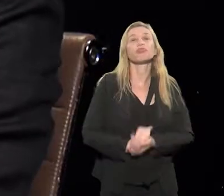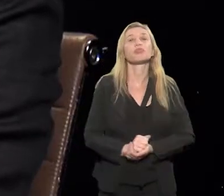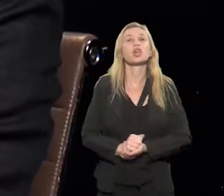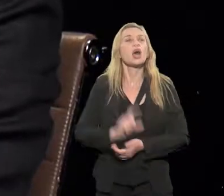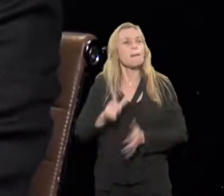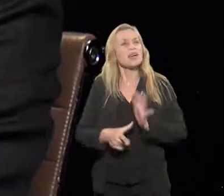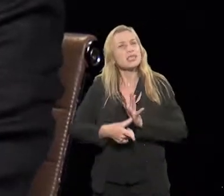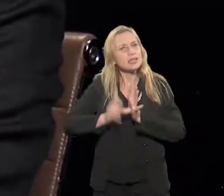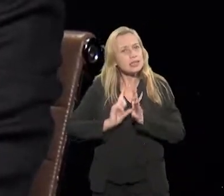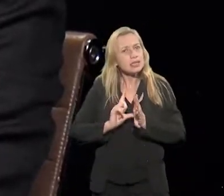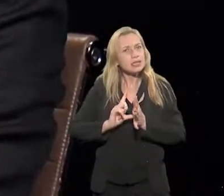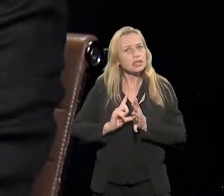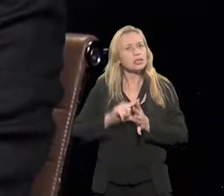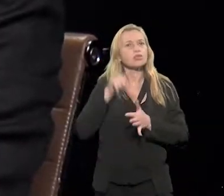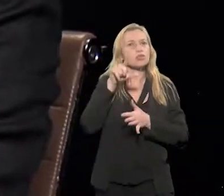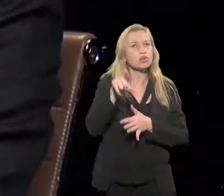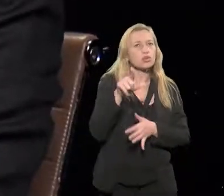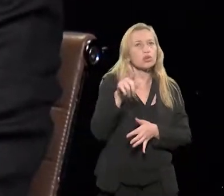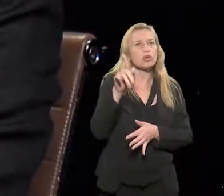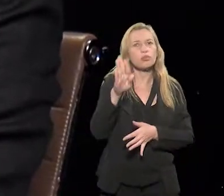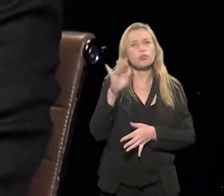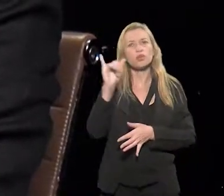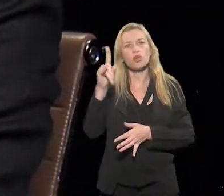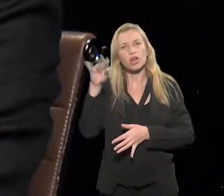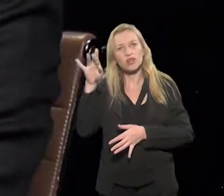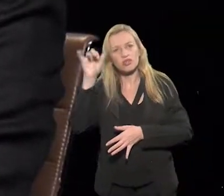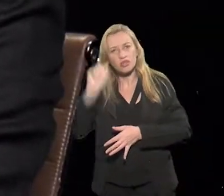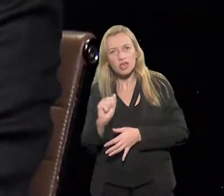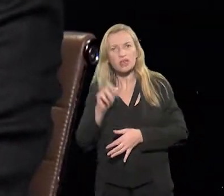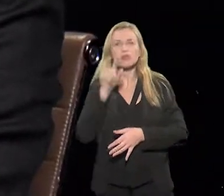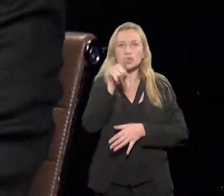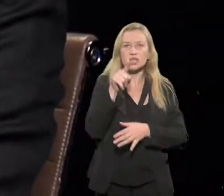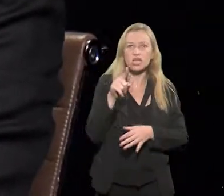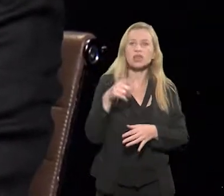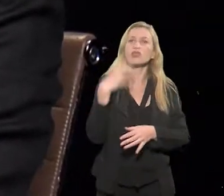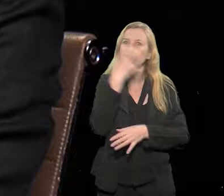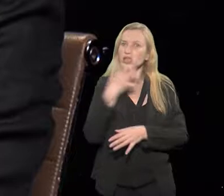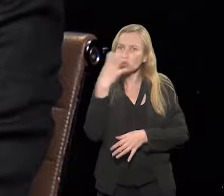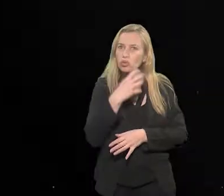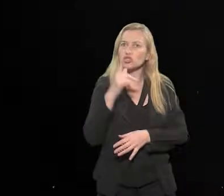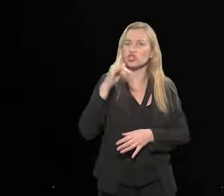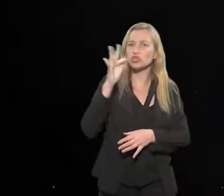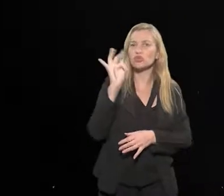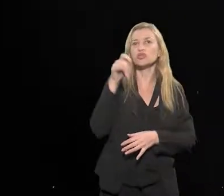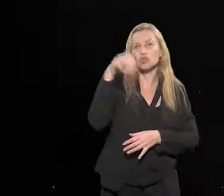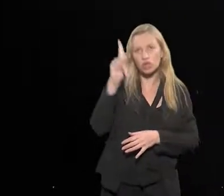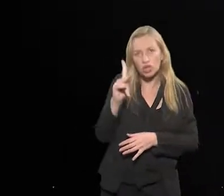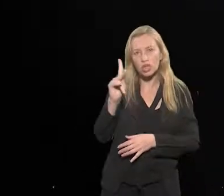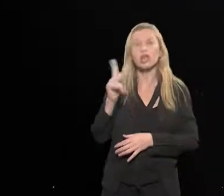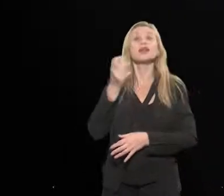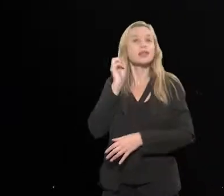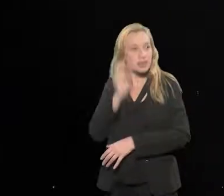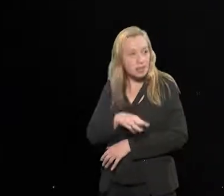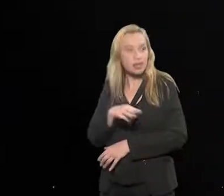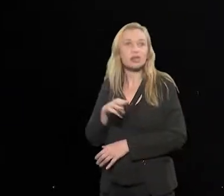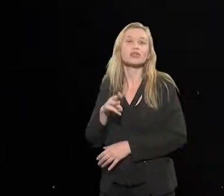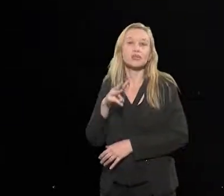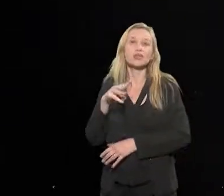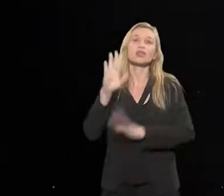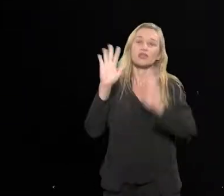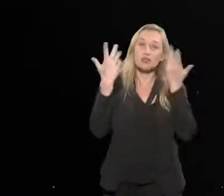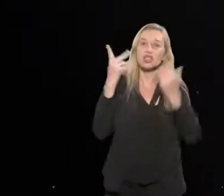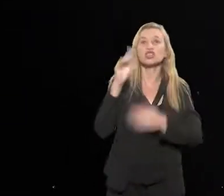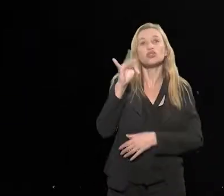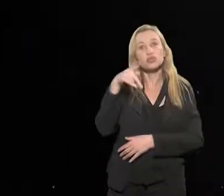disso, vendo a sua biografia, antes disso você foi MC, funk. Fui MC de baile